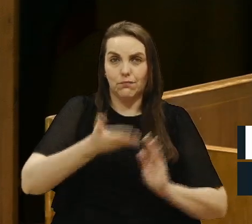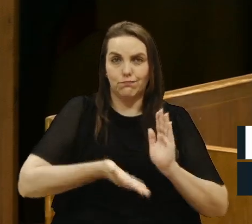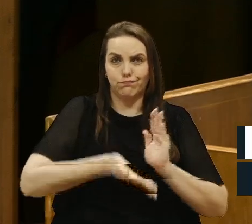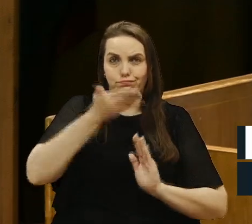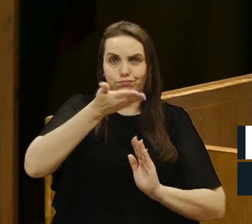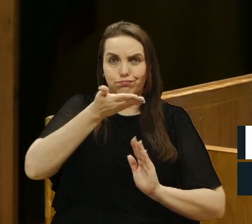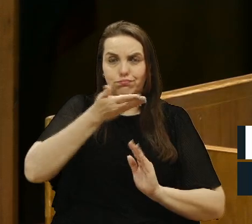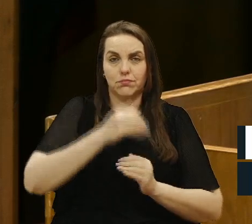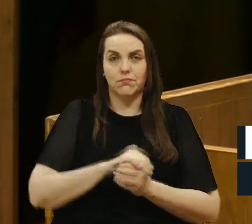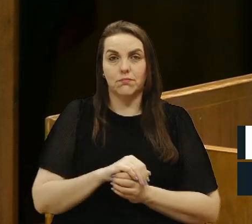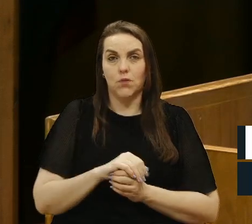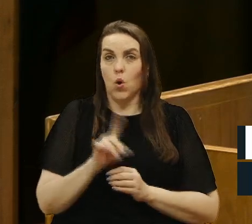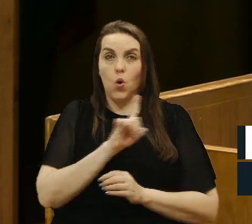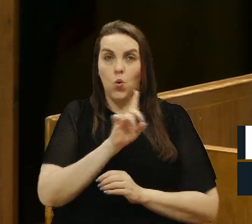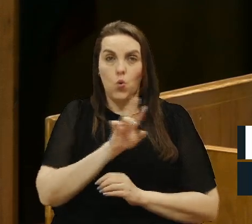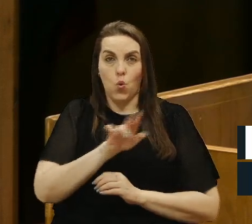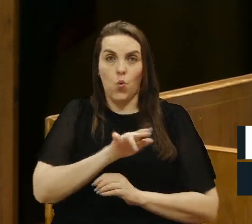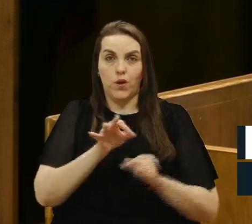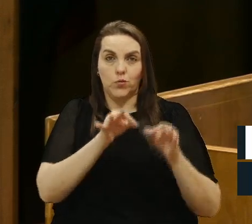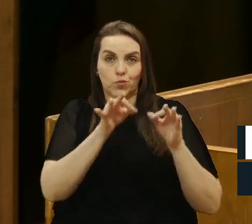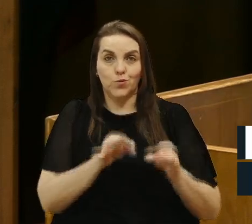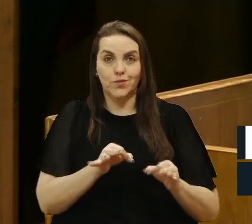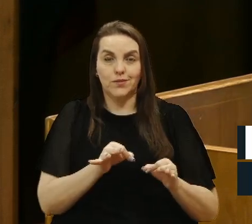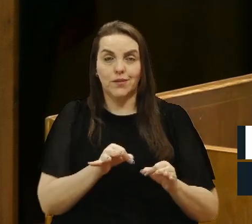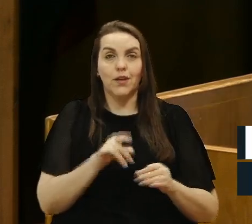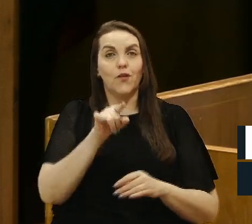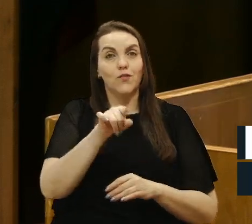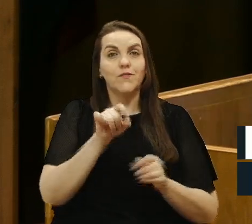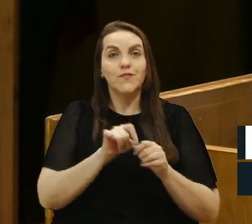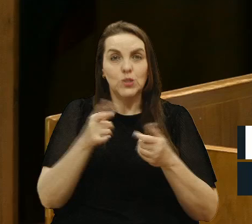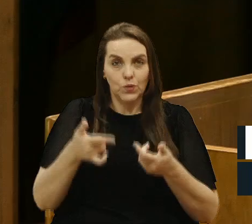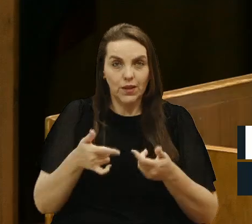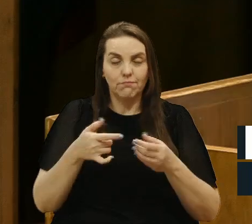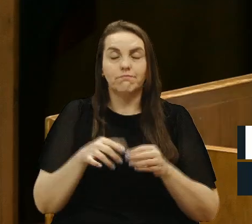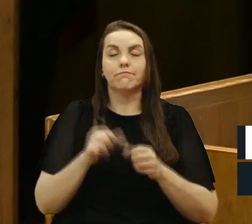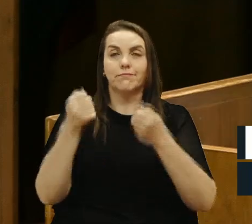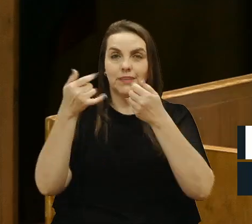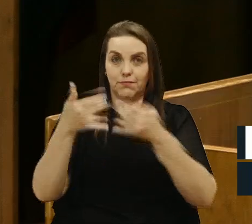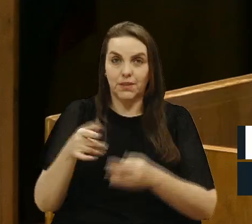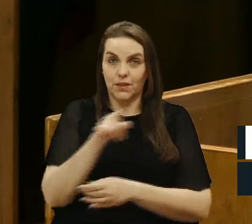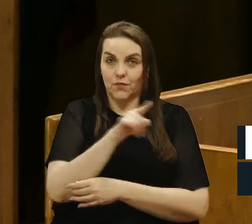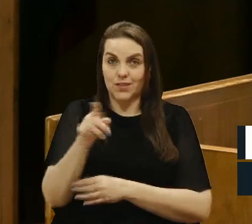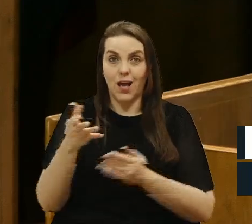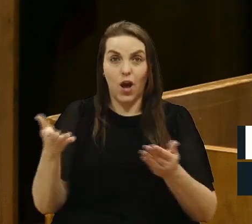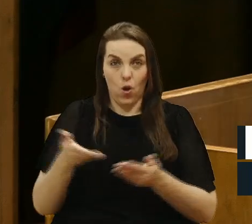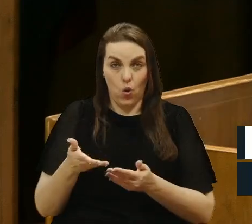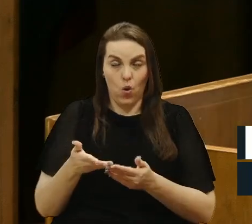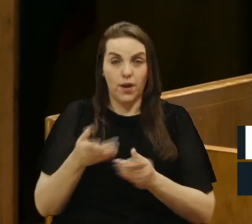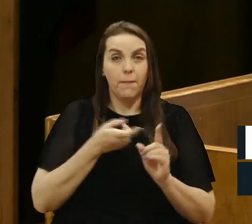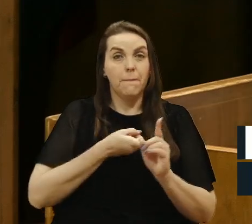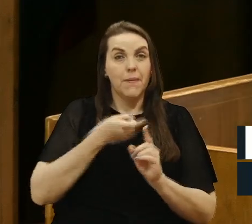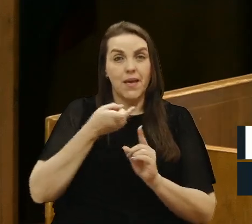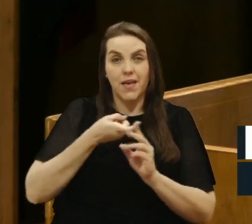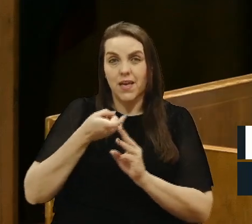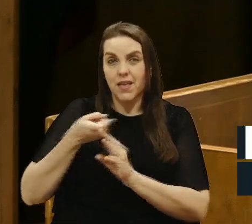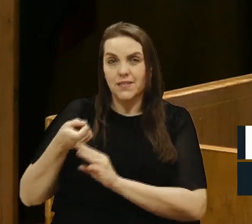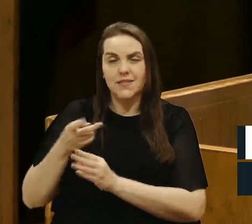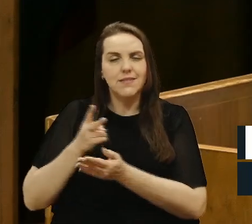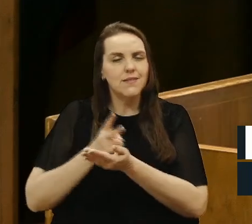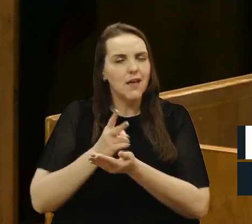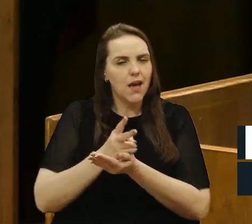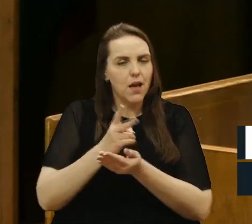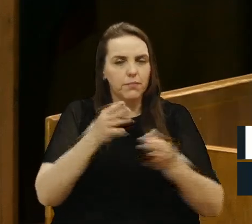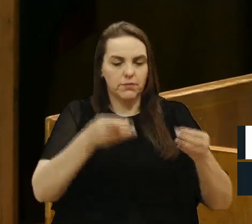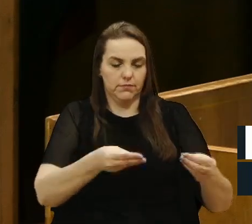ou não justa, né, é você pegar e fazer o que eu estou dizendo para você. Todo mês, quando você recebe